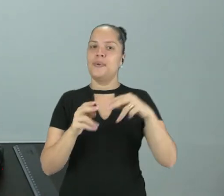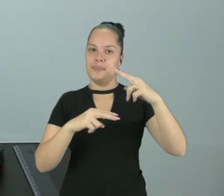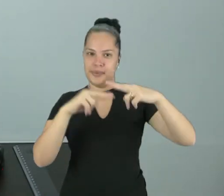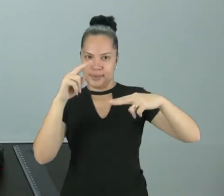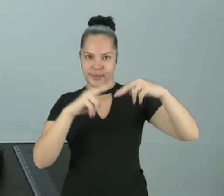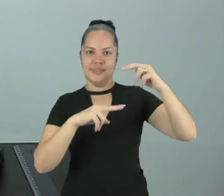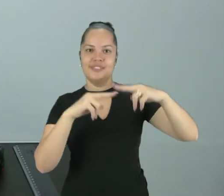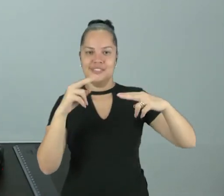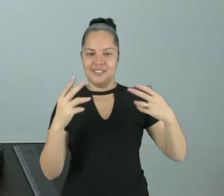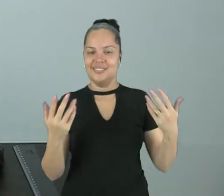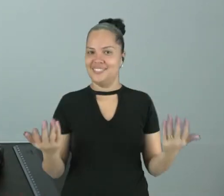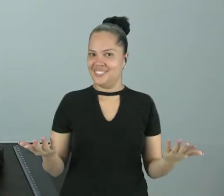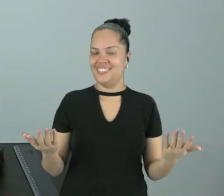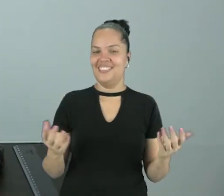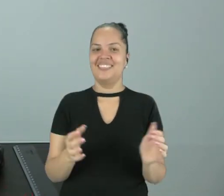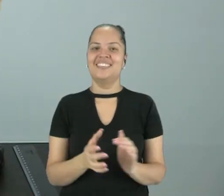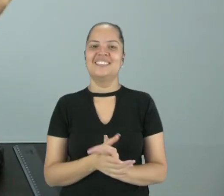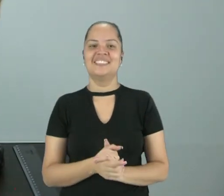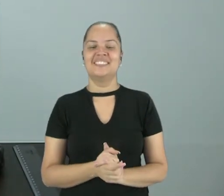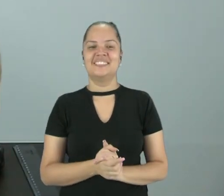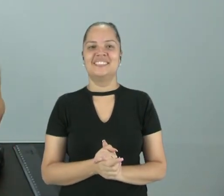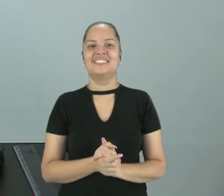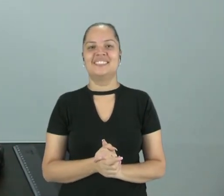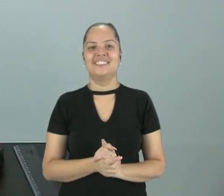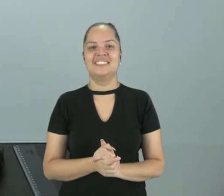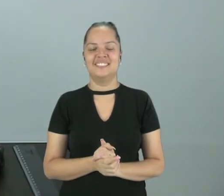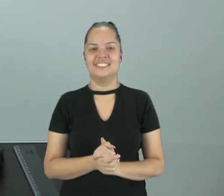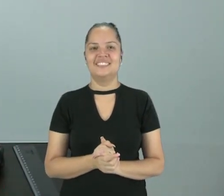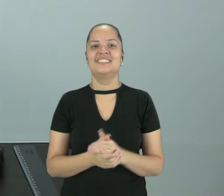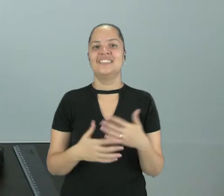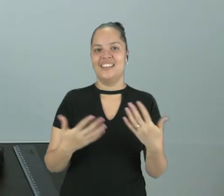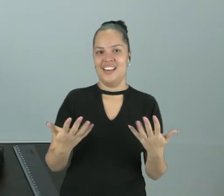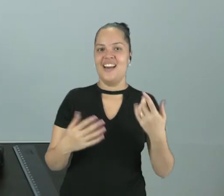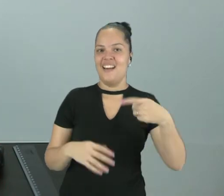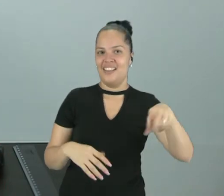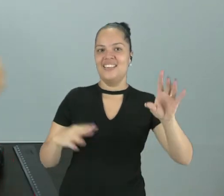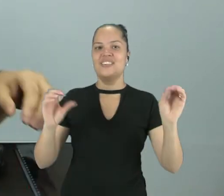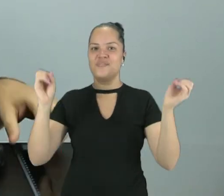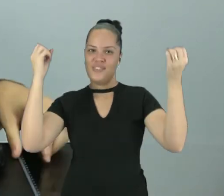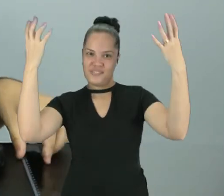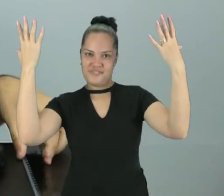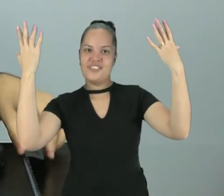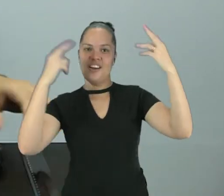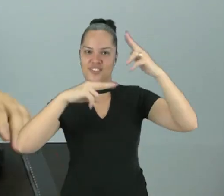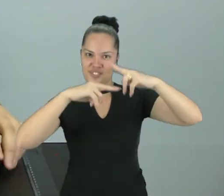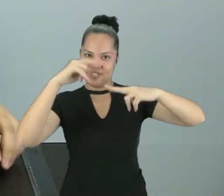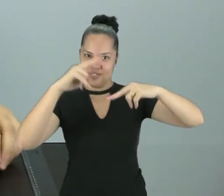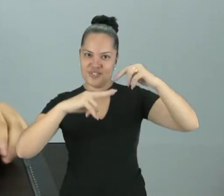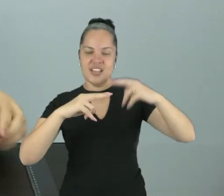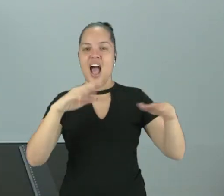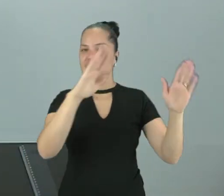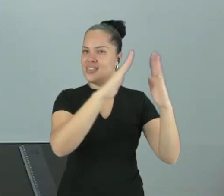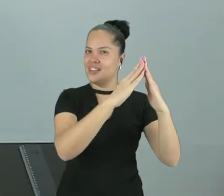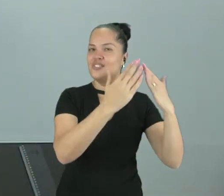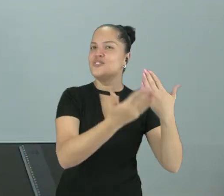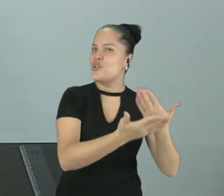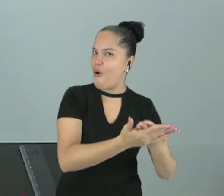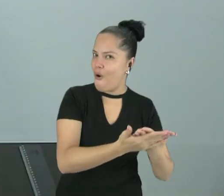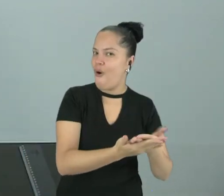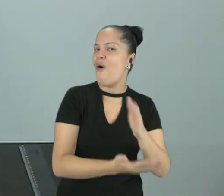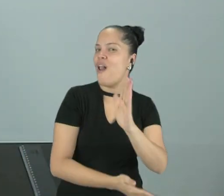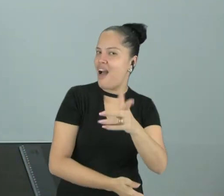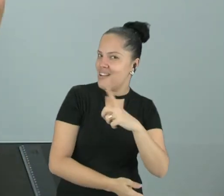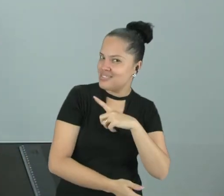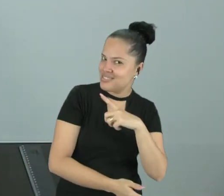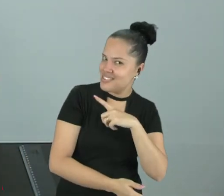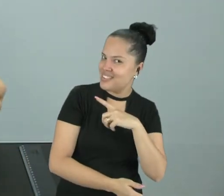e vão para onde e vão para o arraial e vão para as festas né na sua escola com certeza já